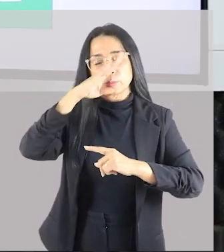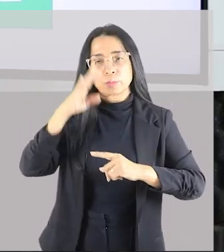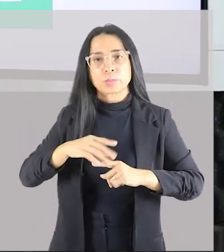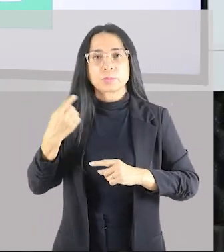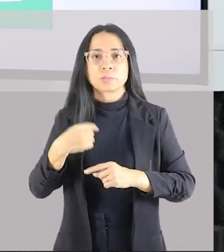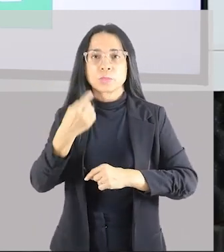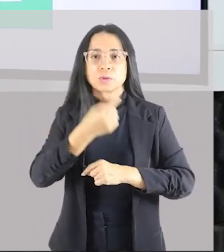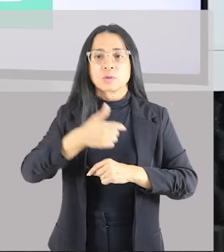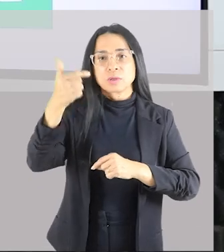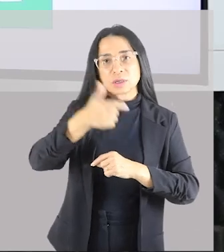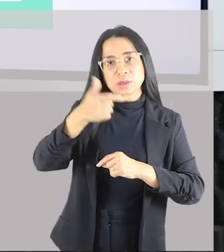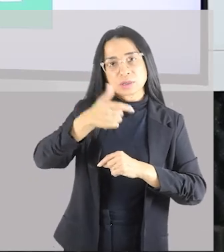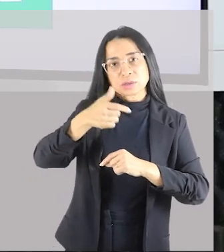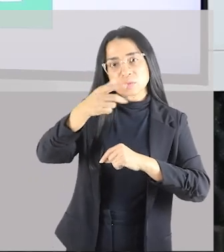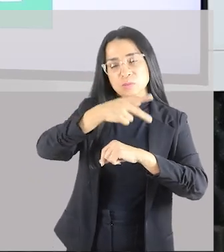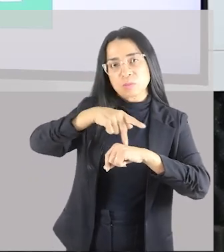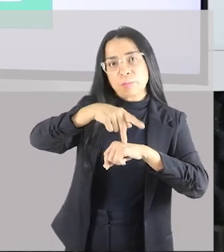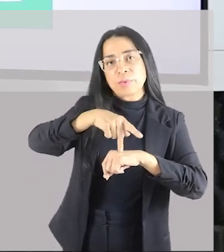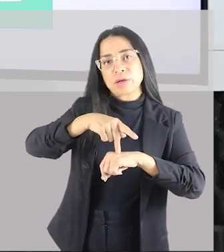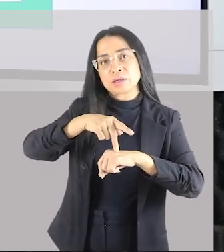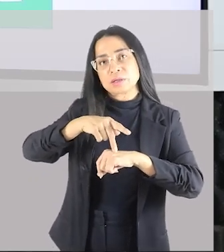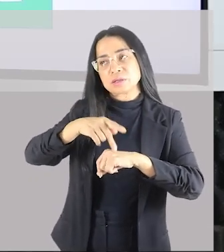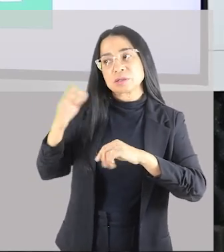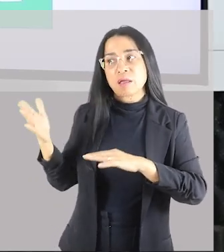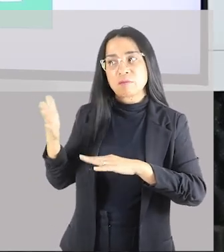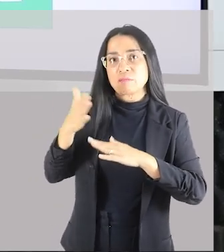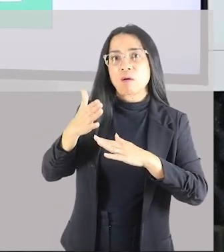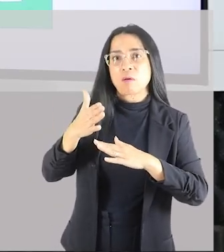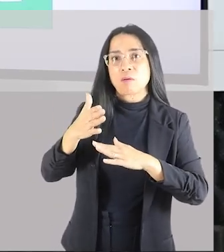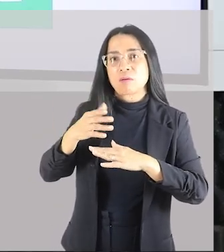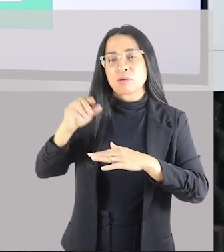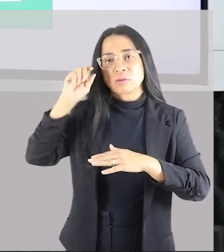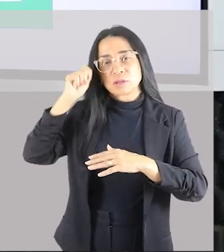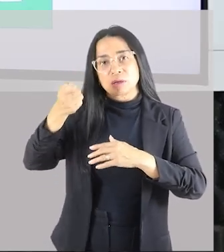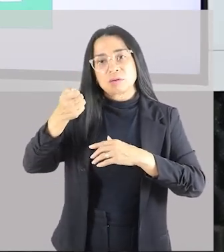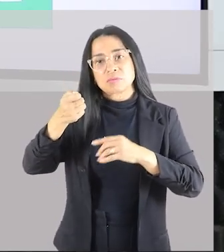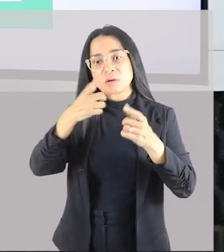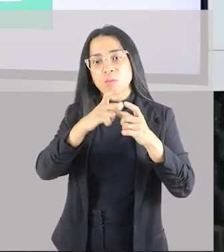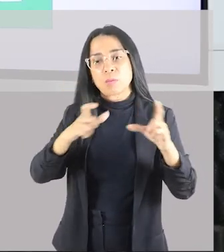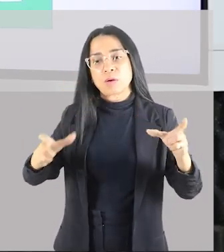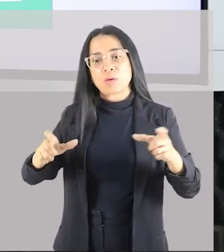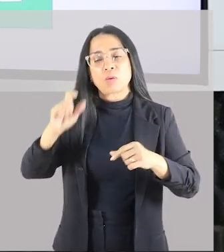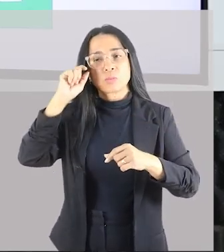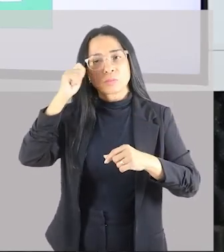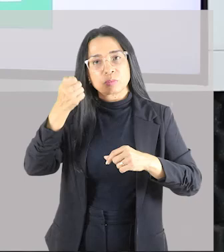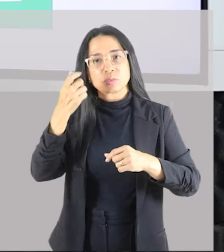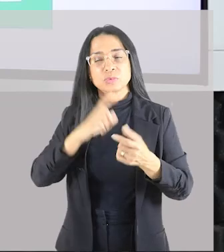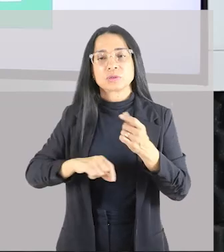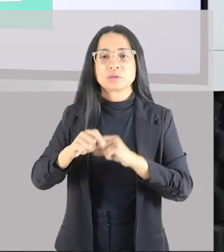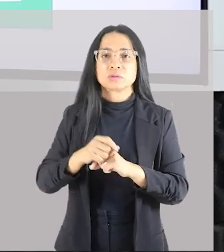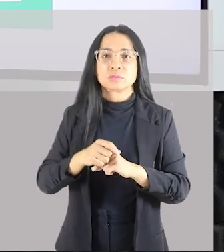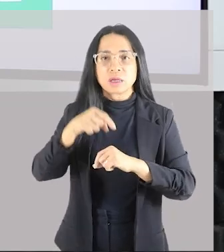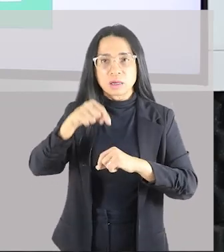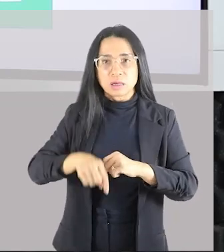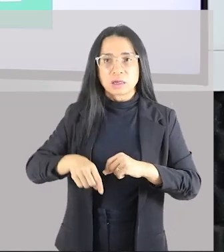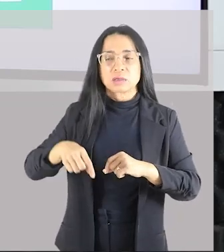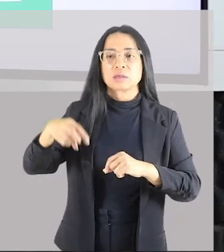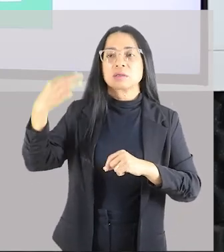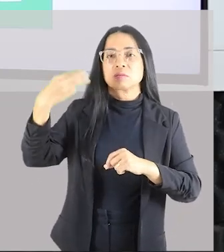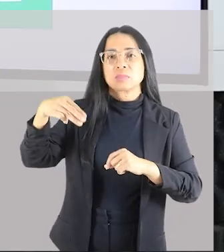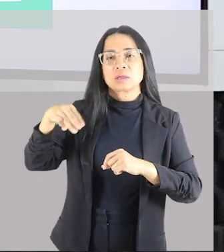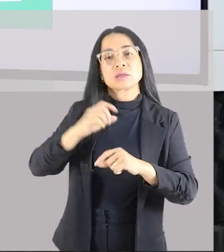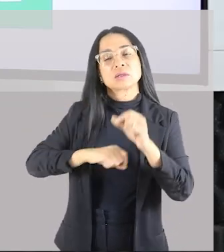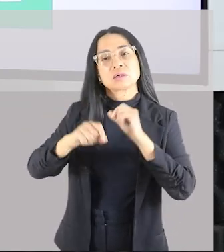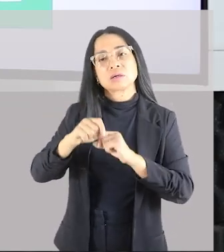Nós somos a 2ª nação fora da África com o maior número de negros. E no Maranhão, por exemplo, nós somos um dos estados, ao lado da